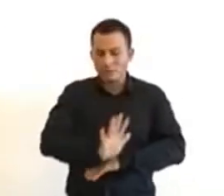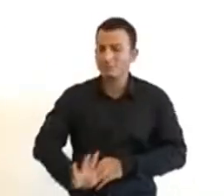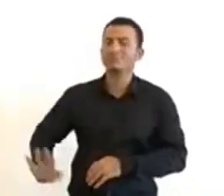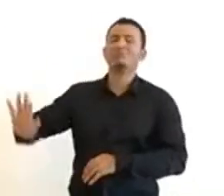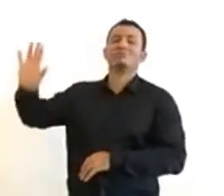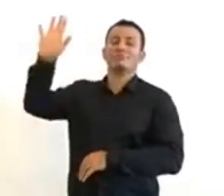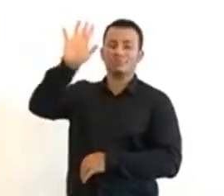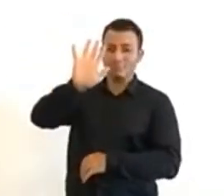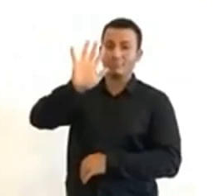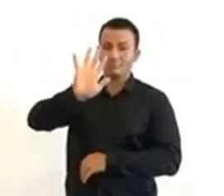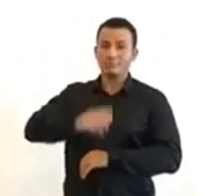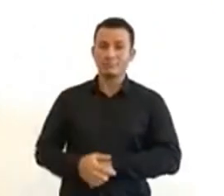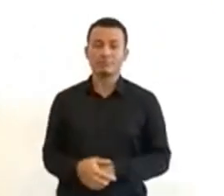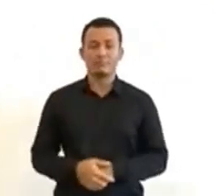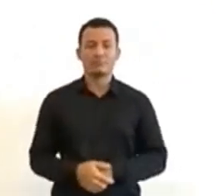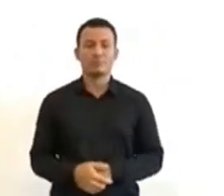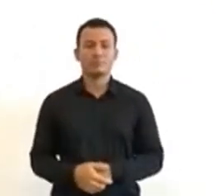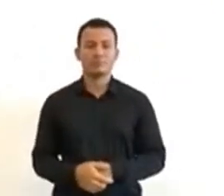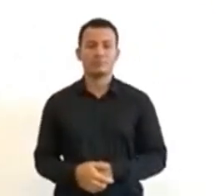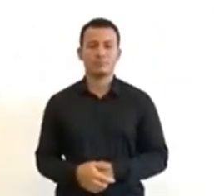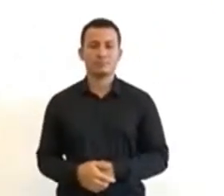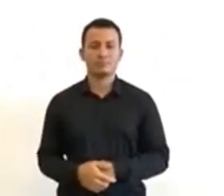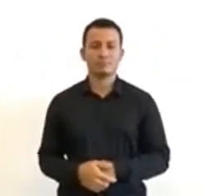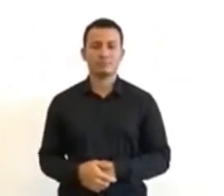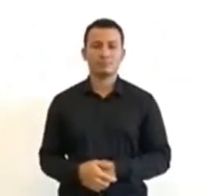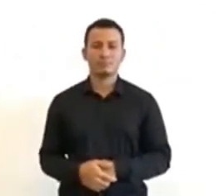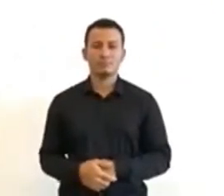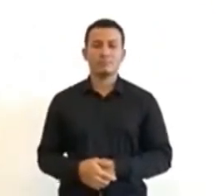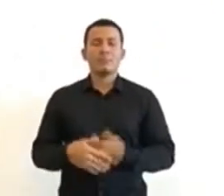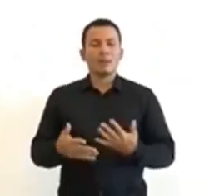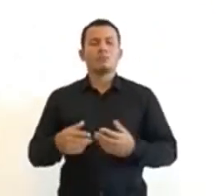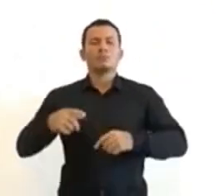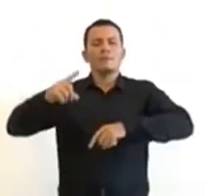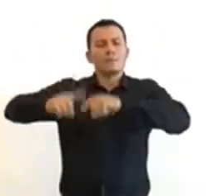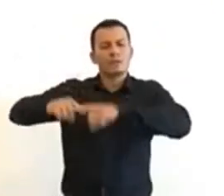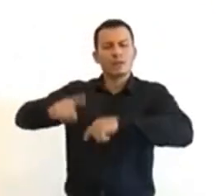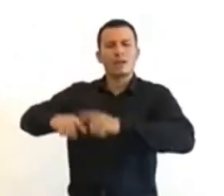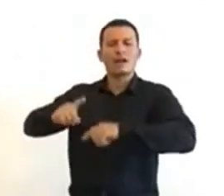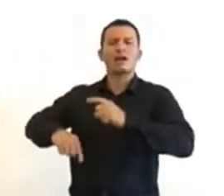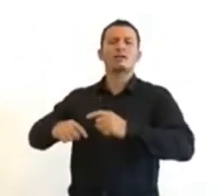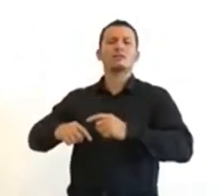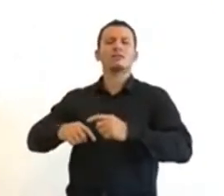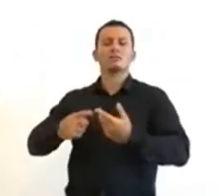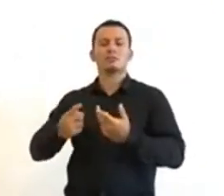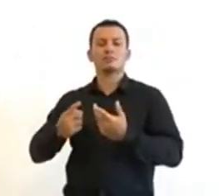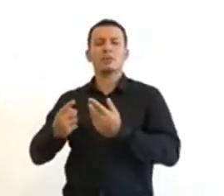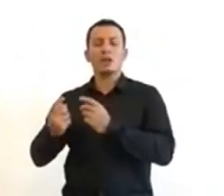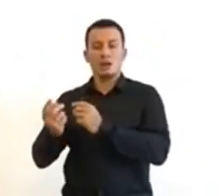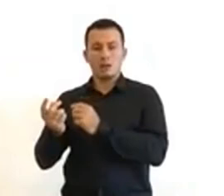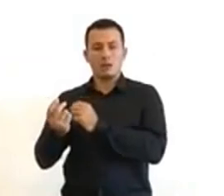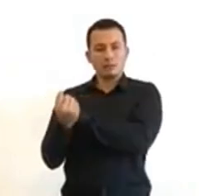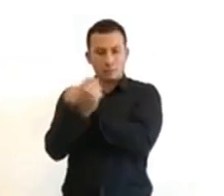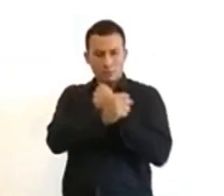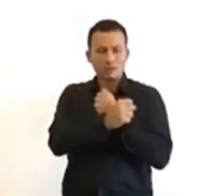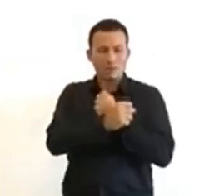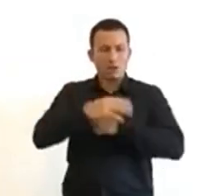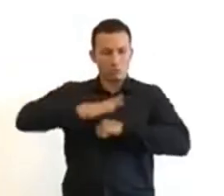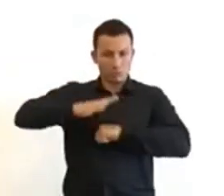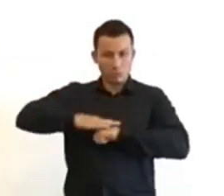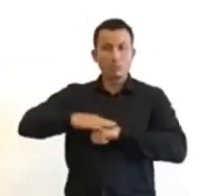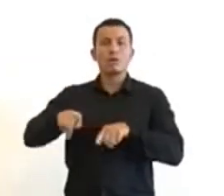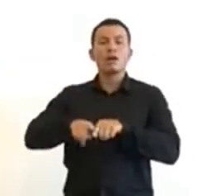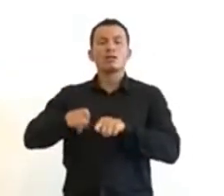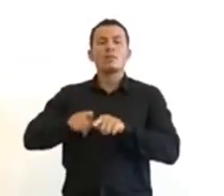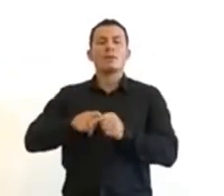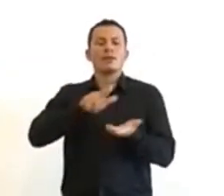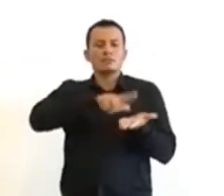inteiro. Tudo que nós fizermos em termos de equipamentos de proteção individual, do aumento do número